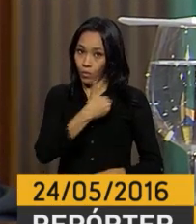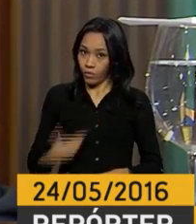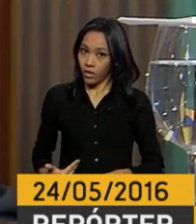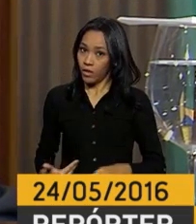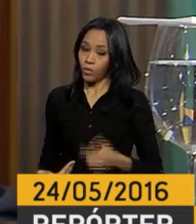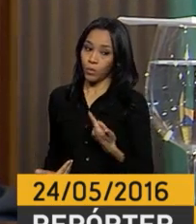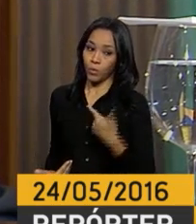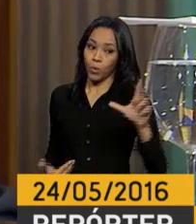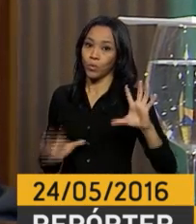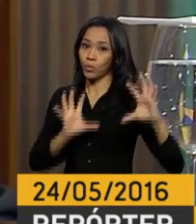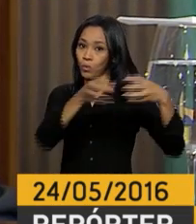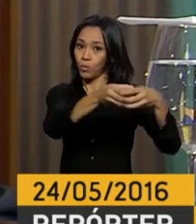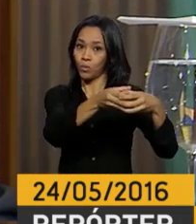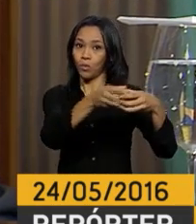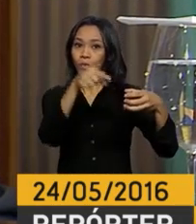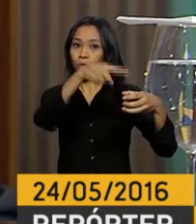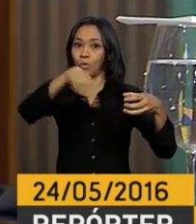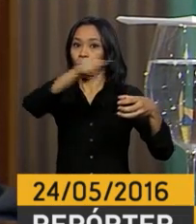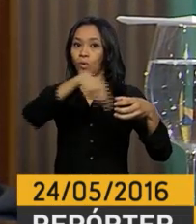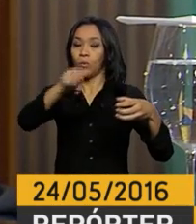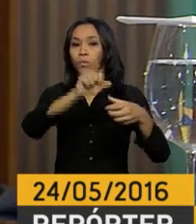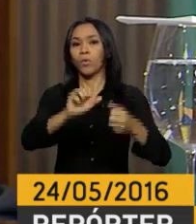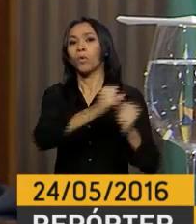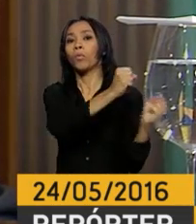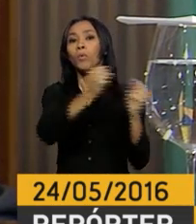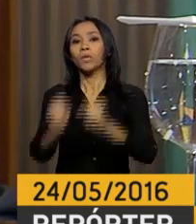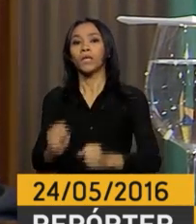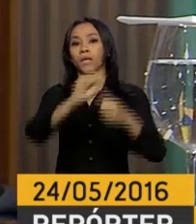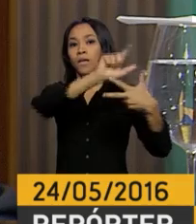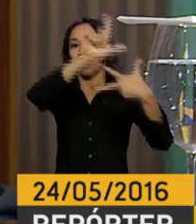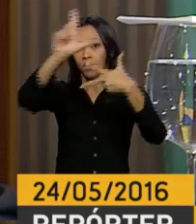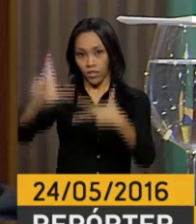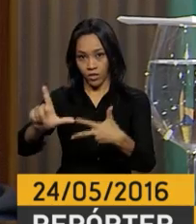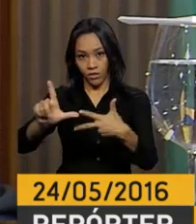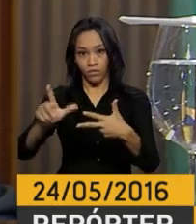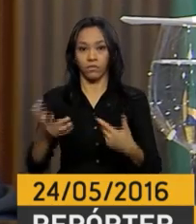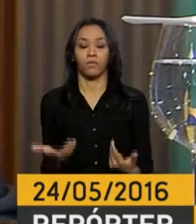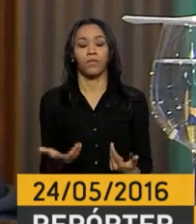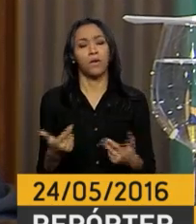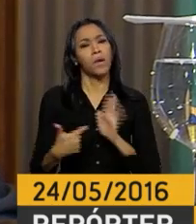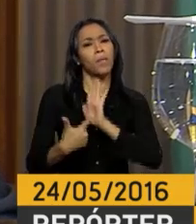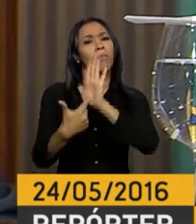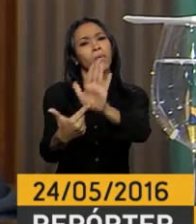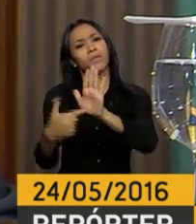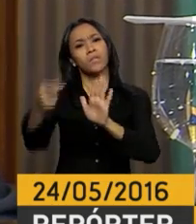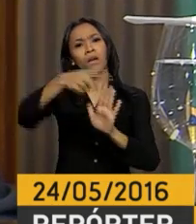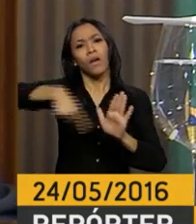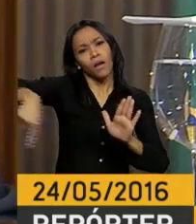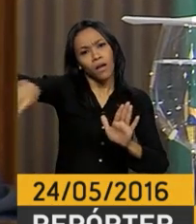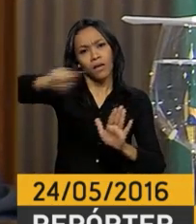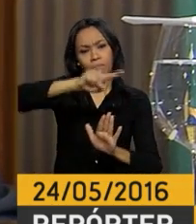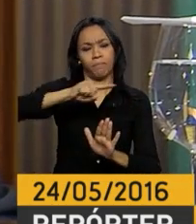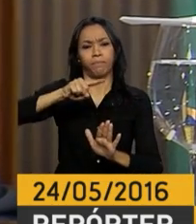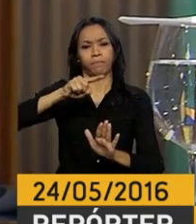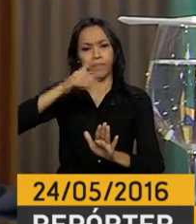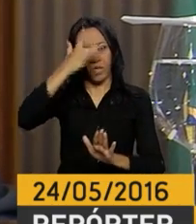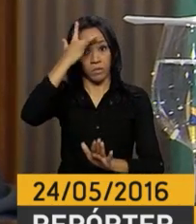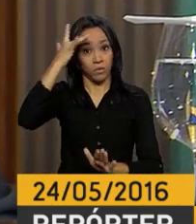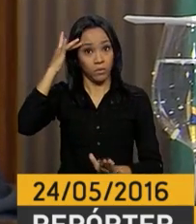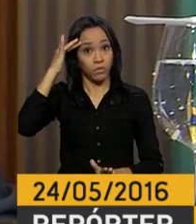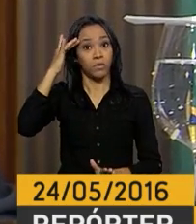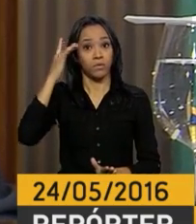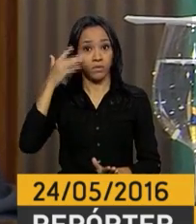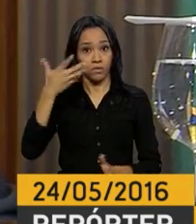de outro lado do legislativo, para revelar aos brasileiros que